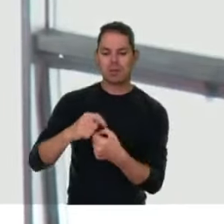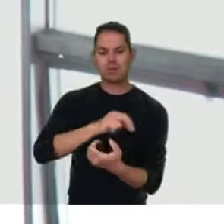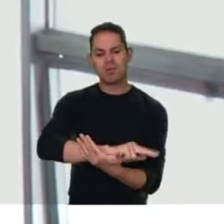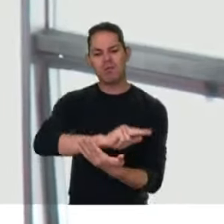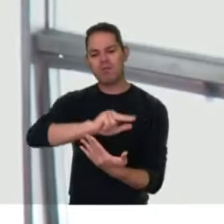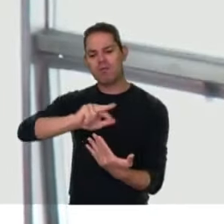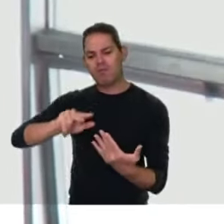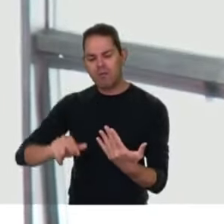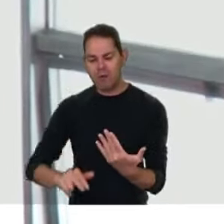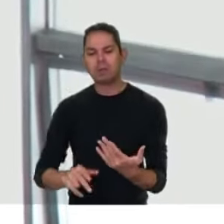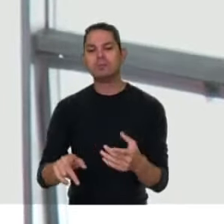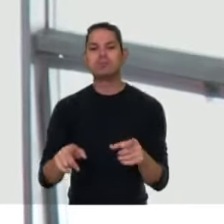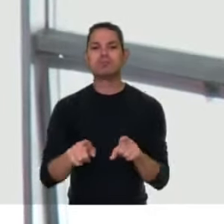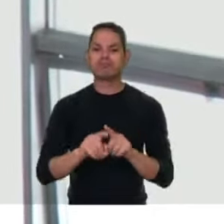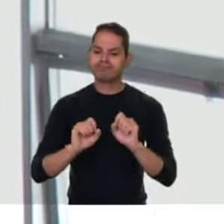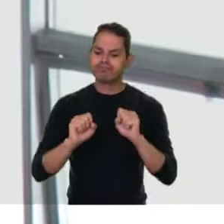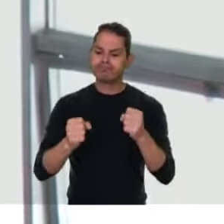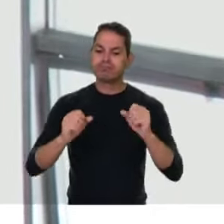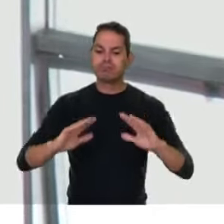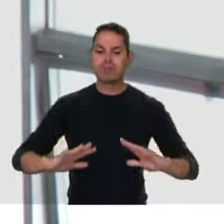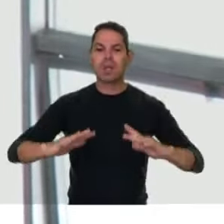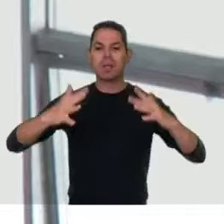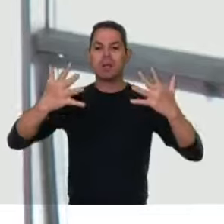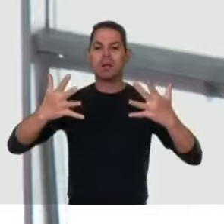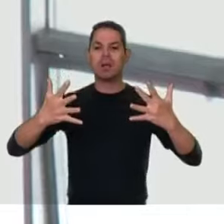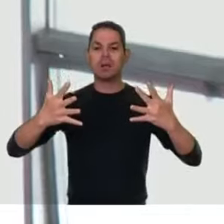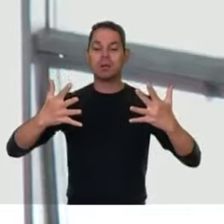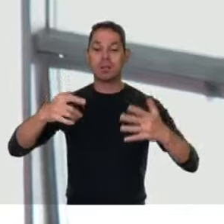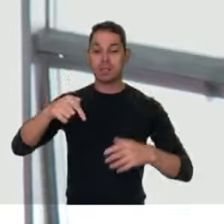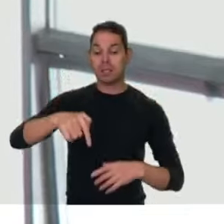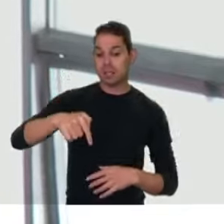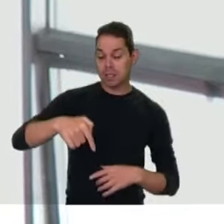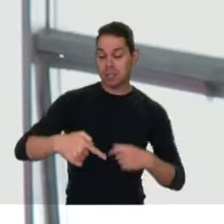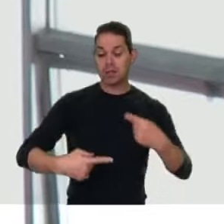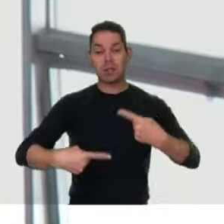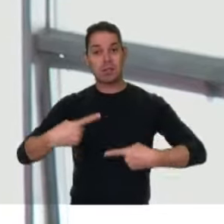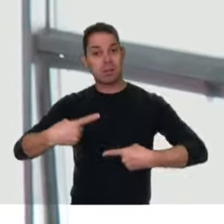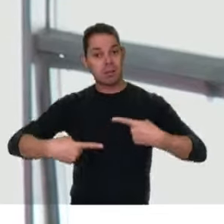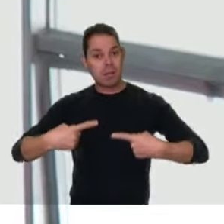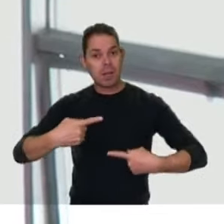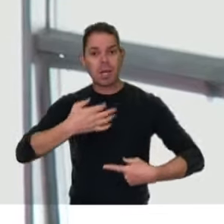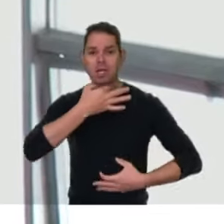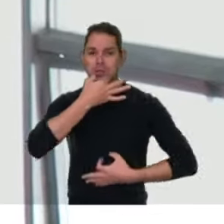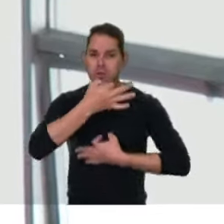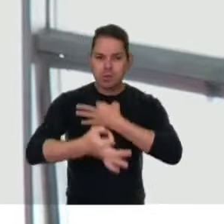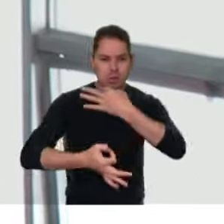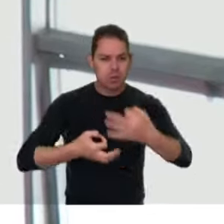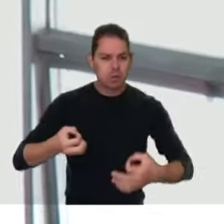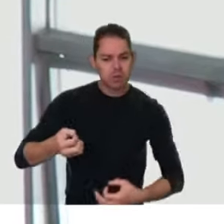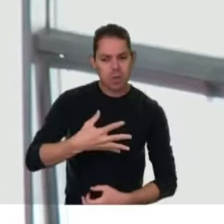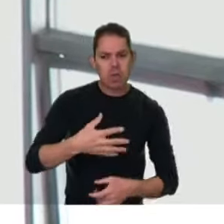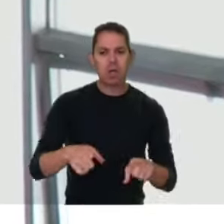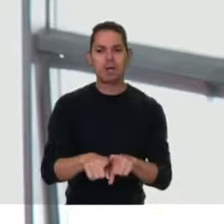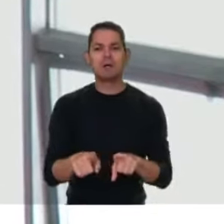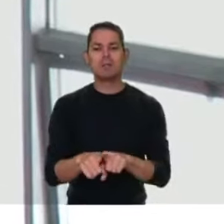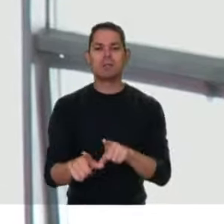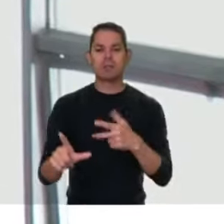fazer com que esse evento traga no debate novas sugestões produção